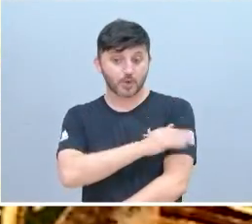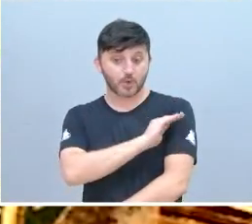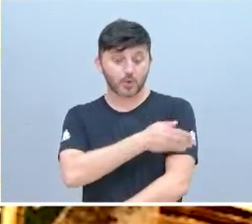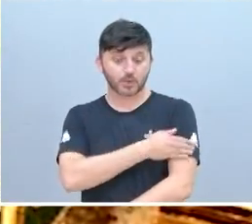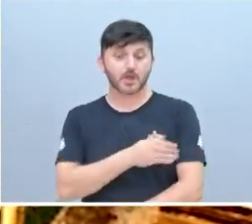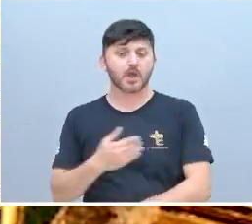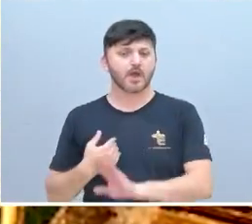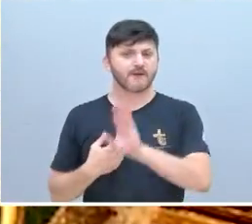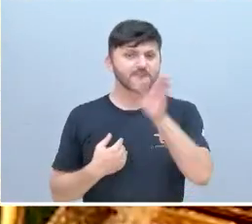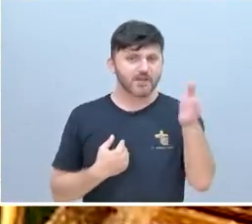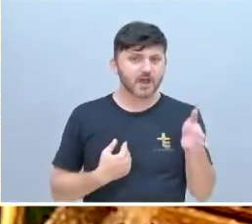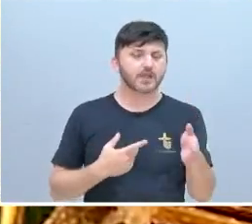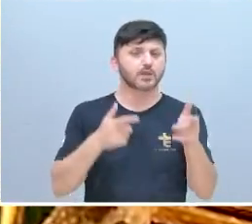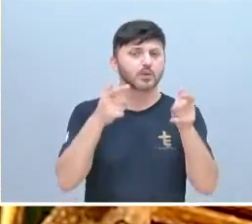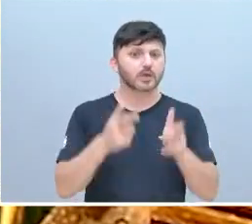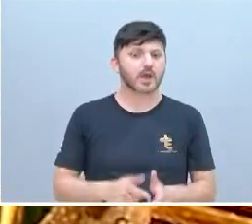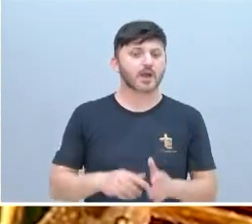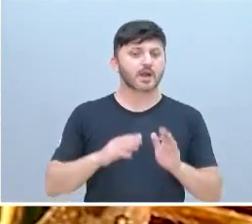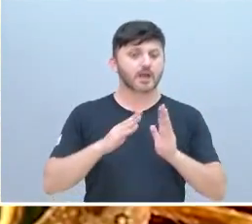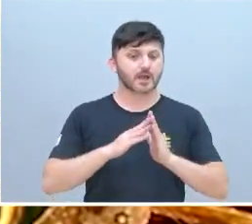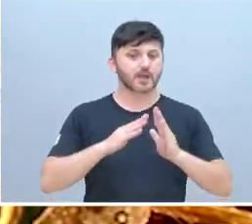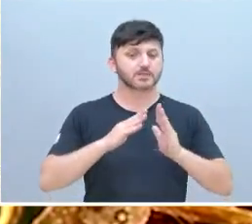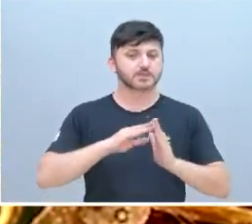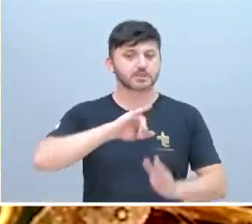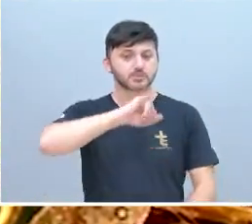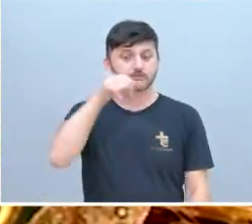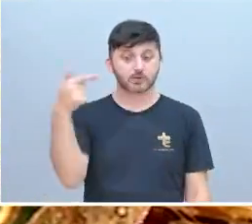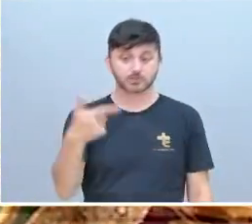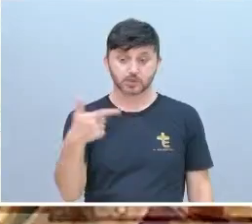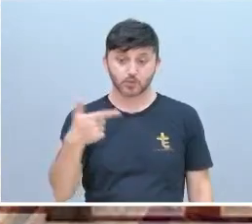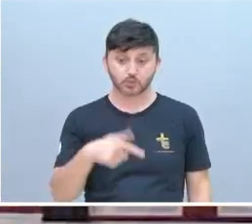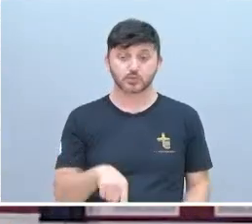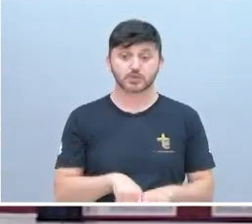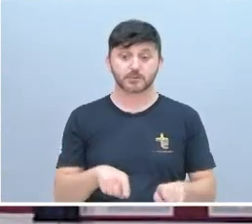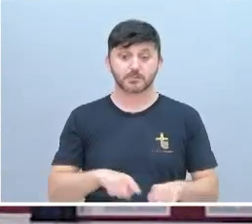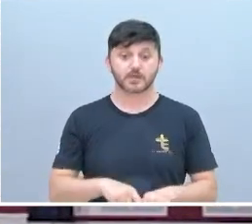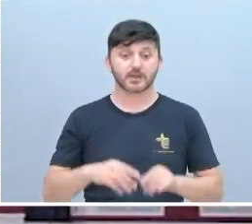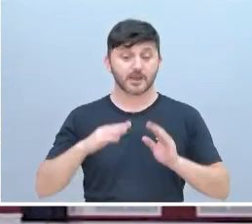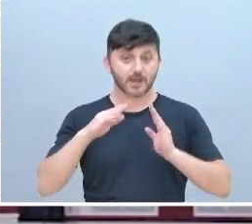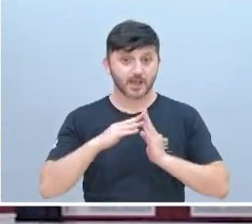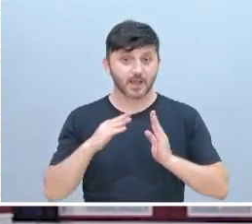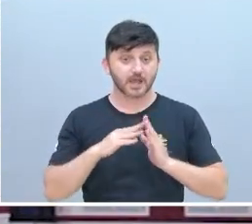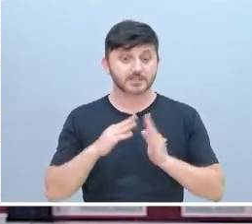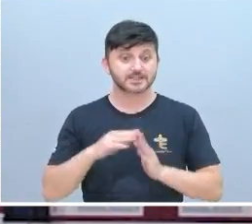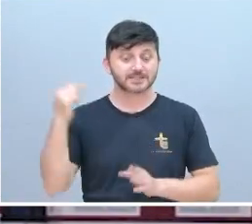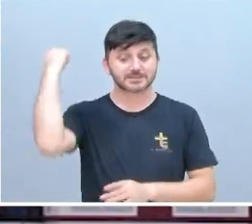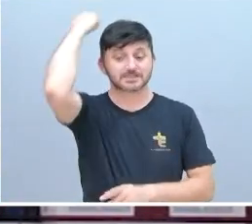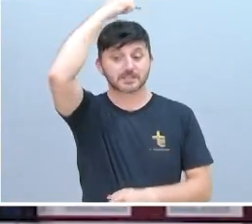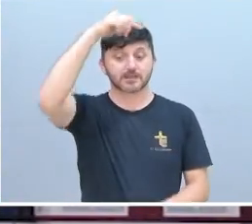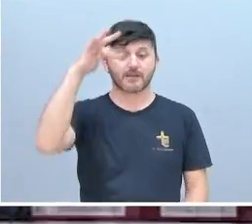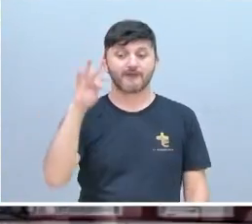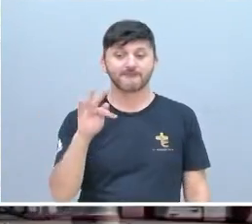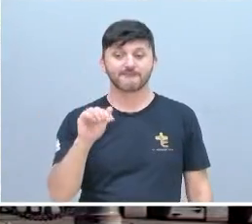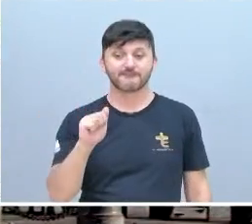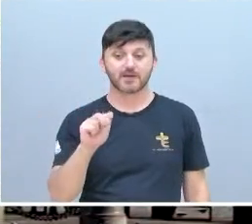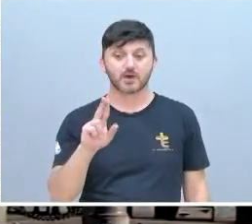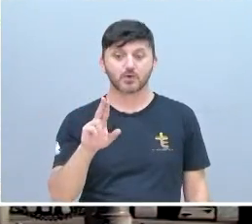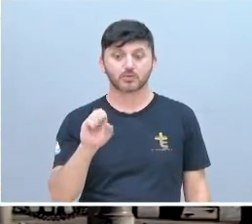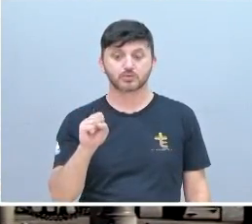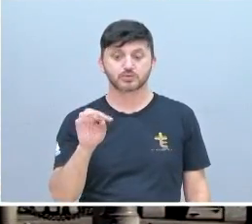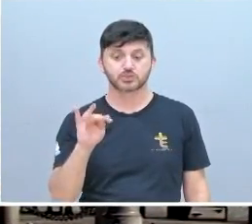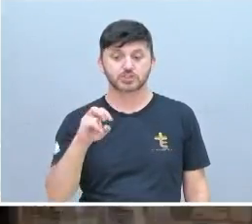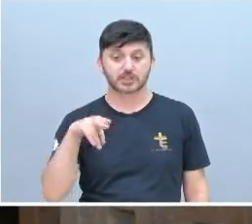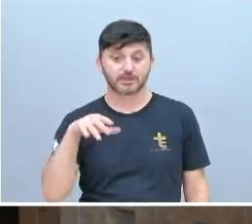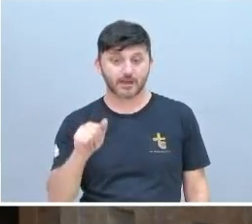II, Auschwitz, onde nós estaremos fazendo uma visita à cela